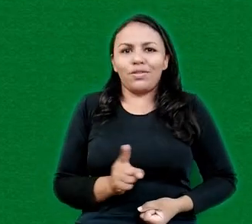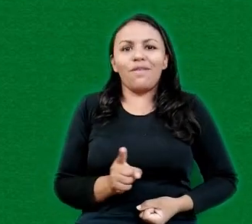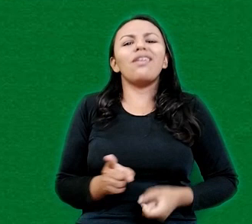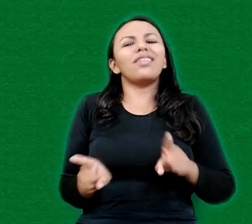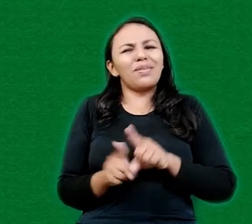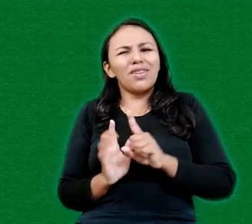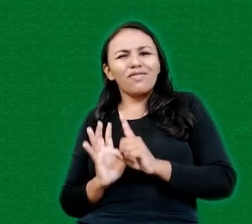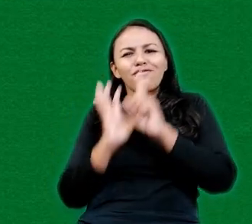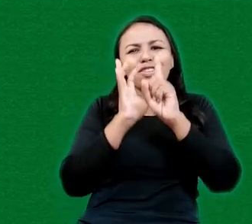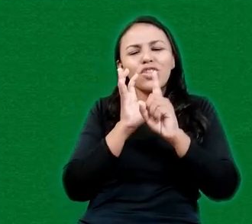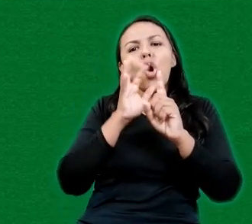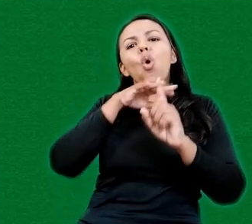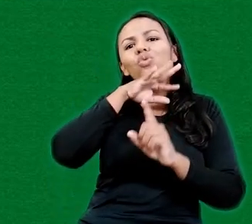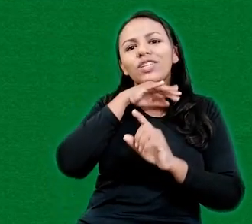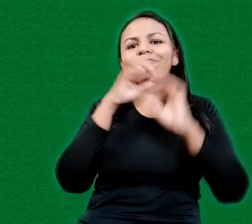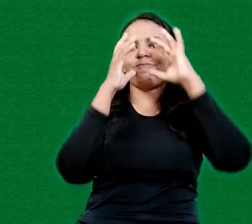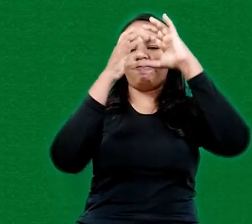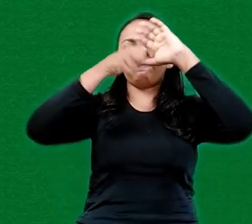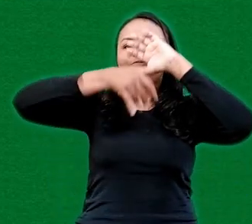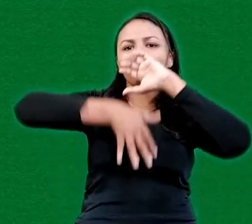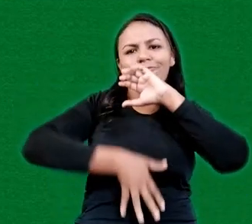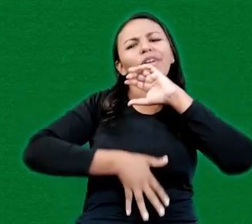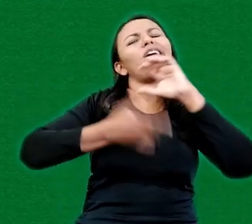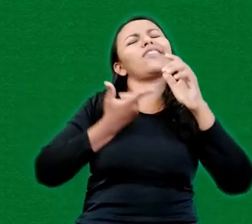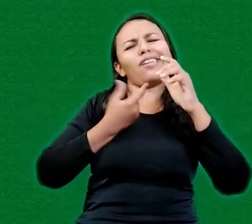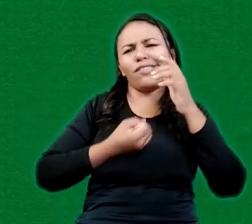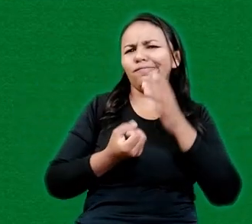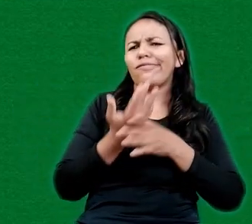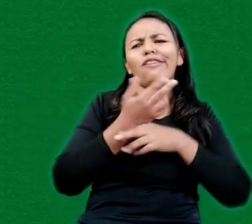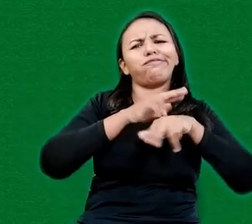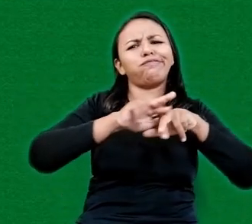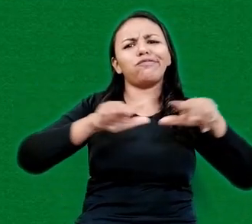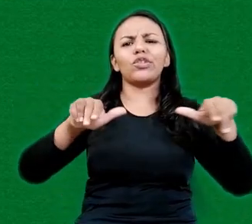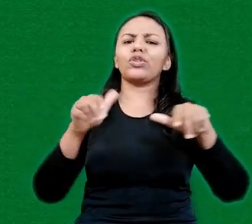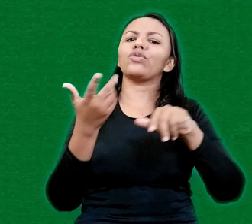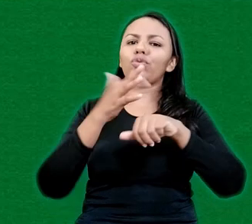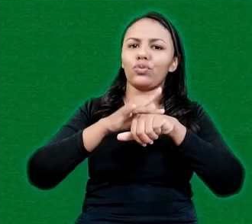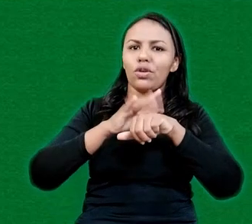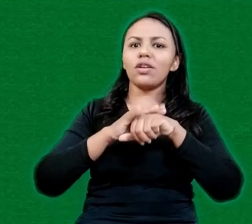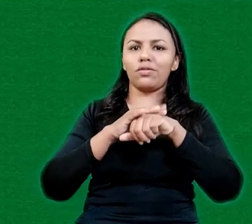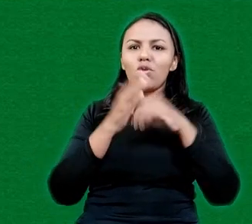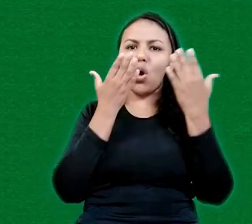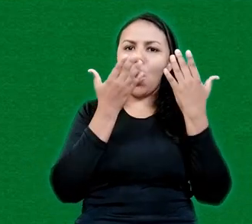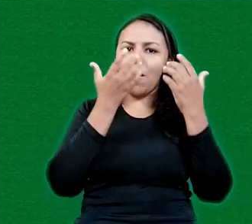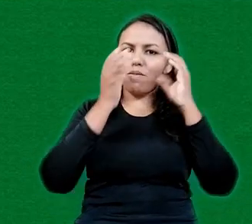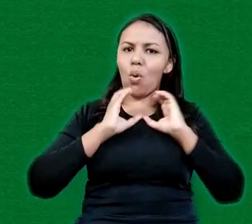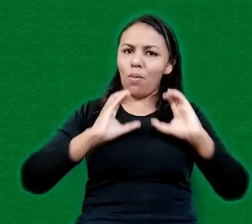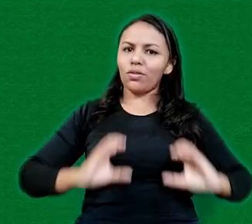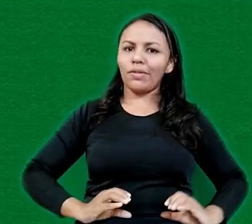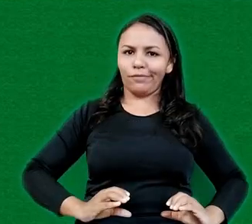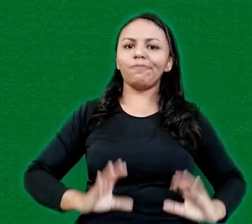uma interferência do sistema nervoso central, causando aí várias doenças comportamentais que na literatura já está